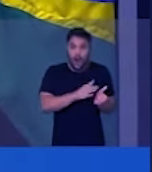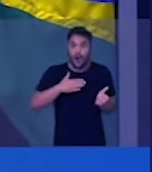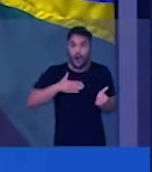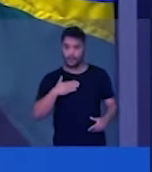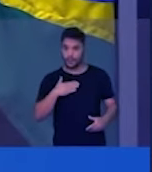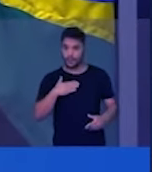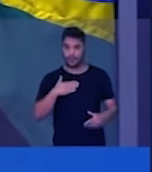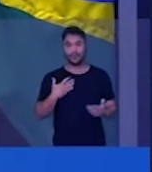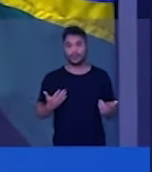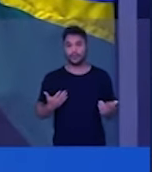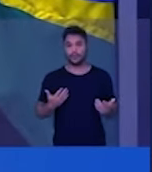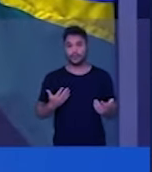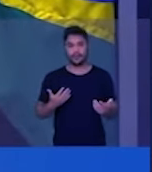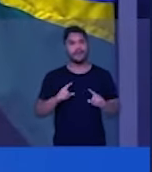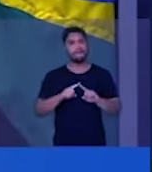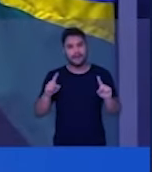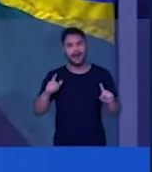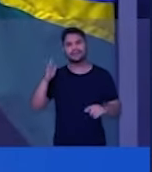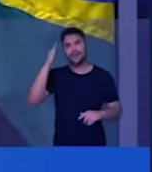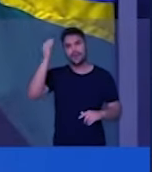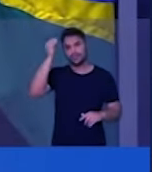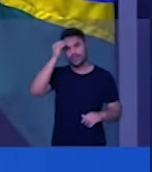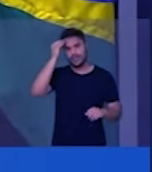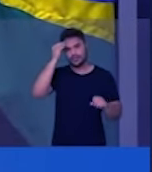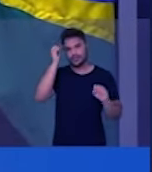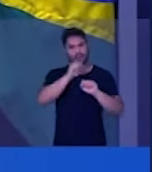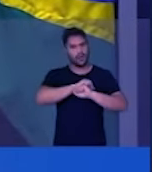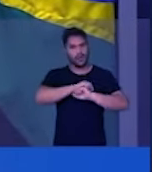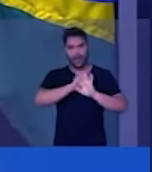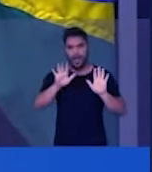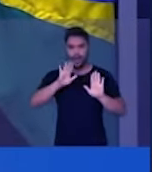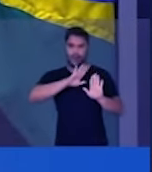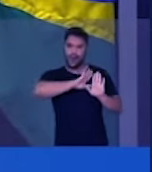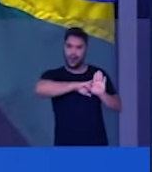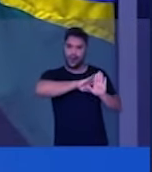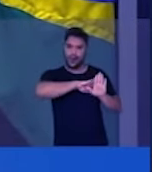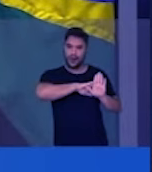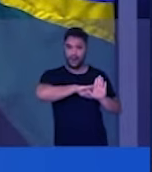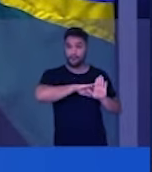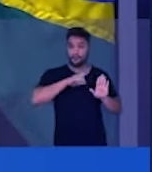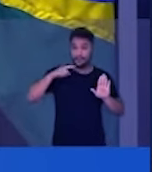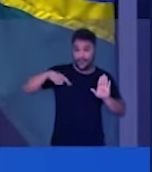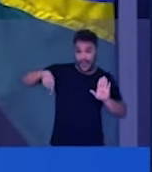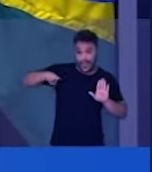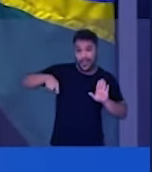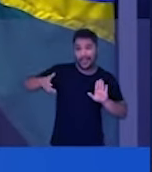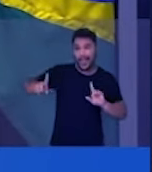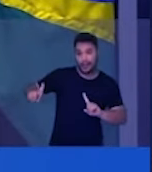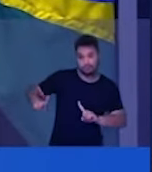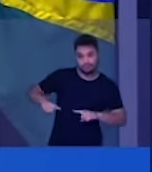mensagem. Mas eu entendi o que está por trás. Na verdade, é uma